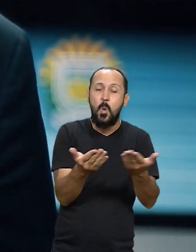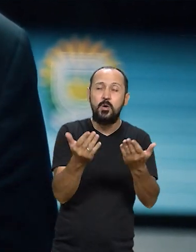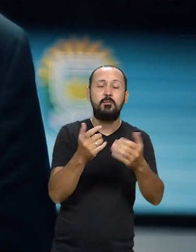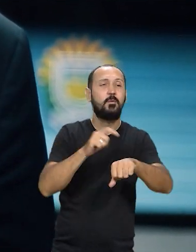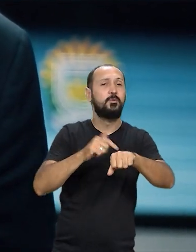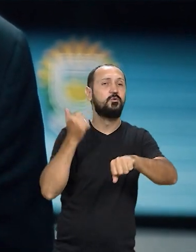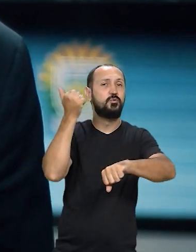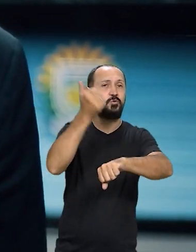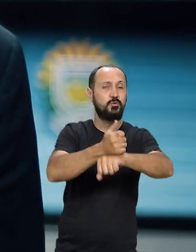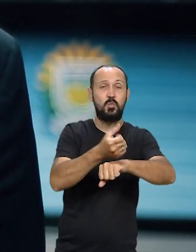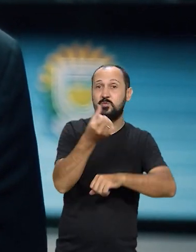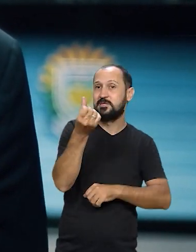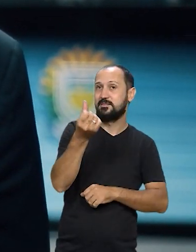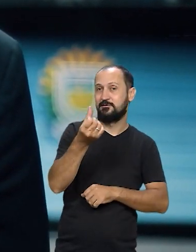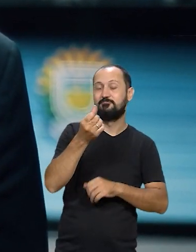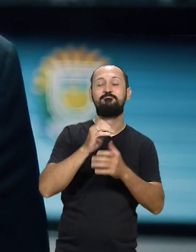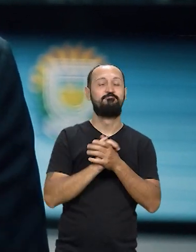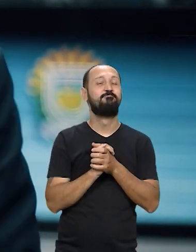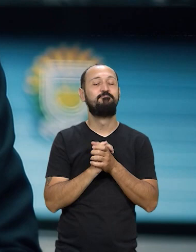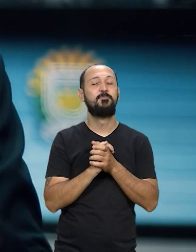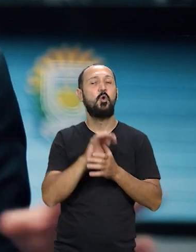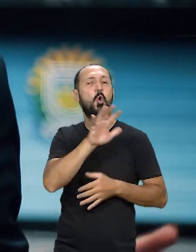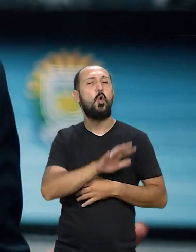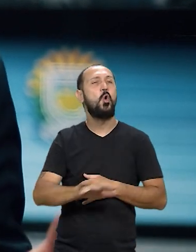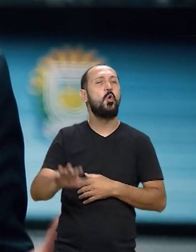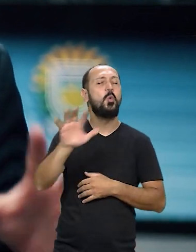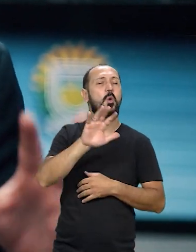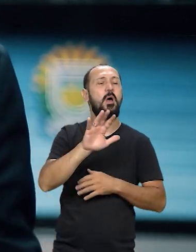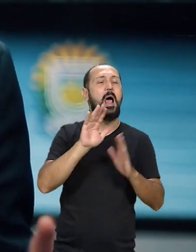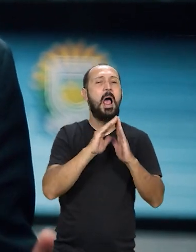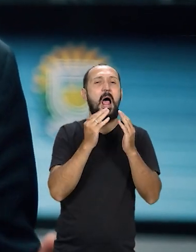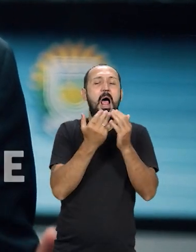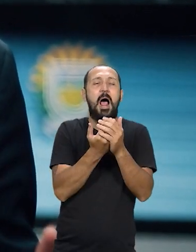de destaque, com o sexto lugar. E entre todas